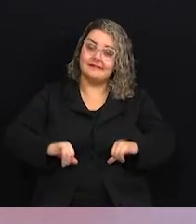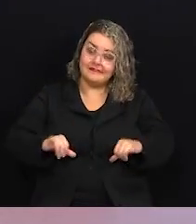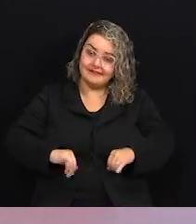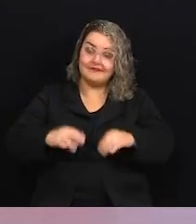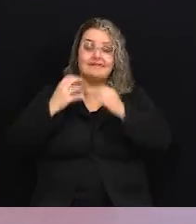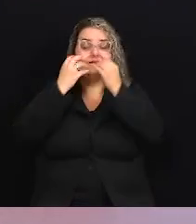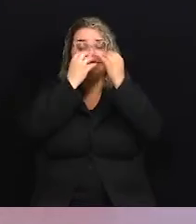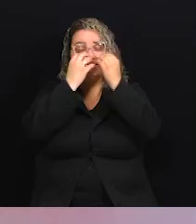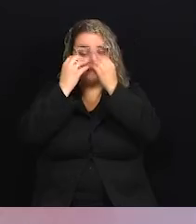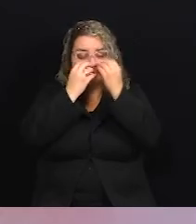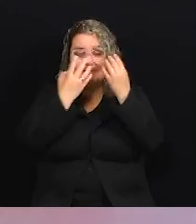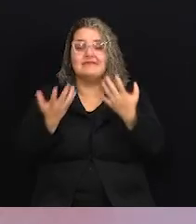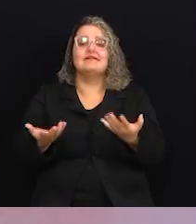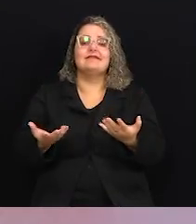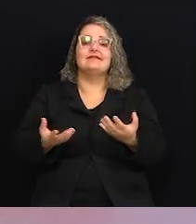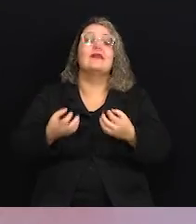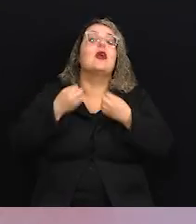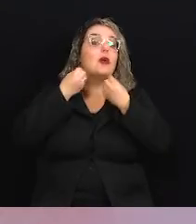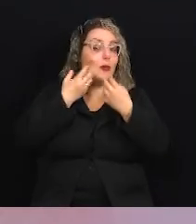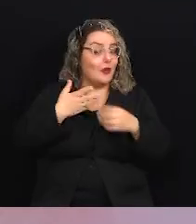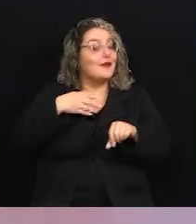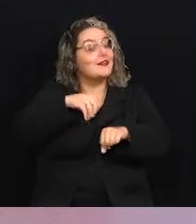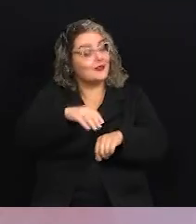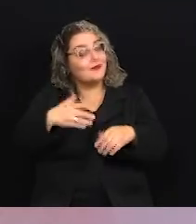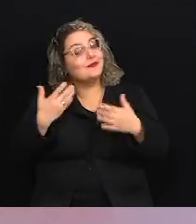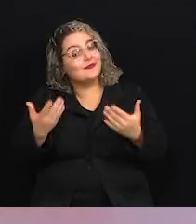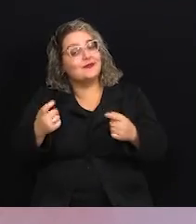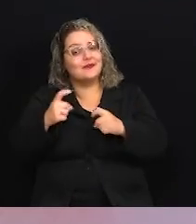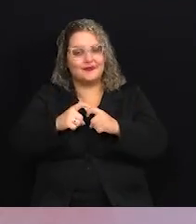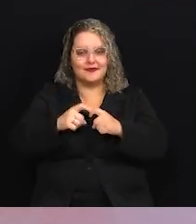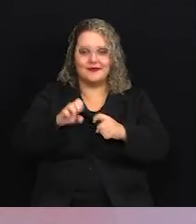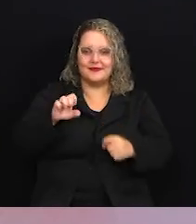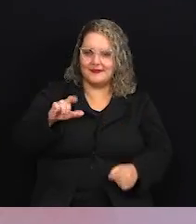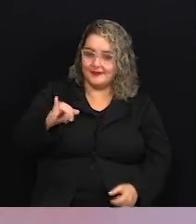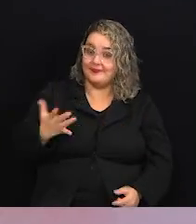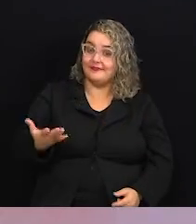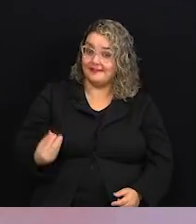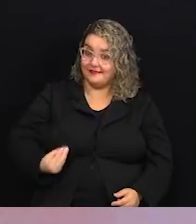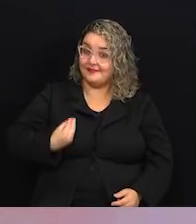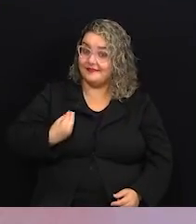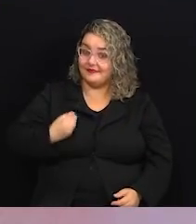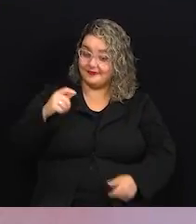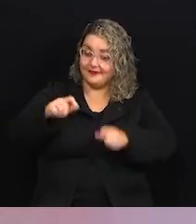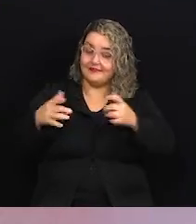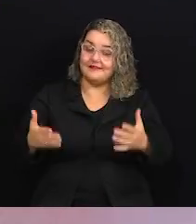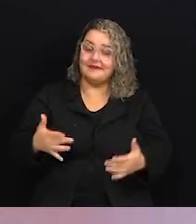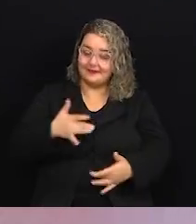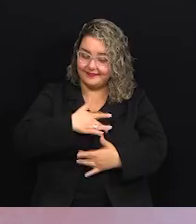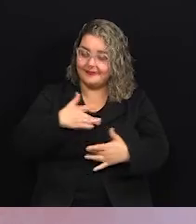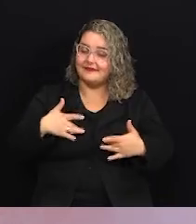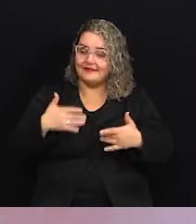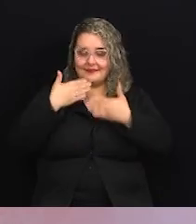está sofrendo de rinite. Vão ser boas as dicas aqui do Dr. Eli, vai deixar a vida da pessoa